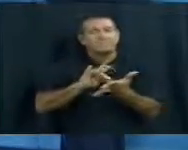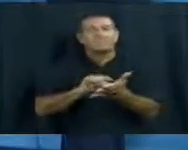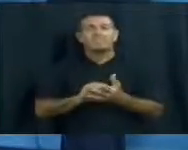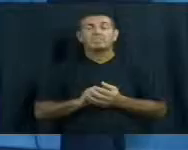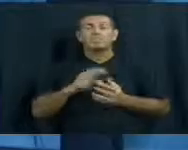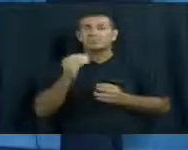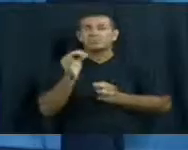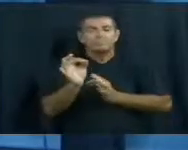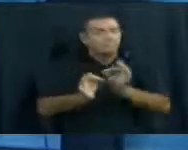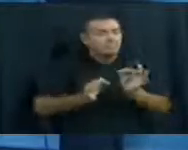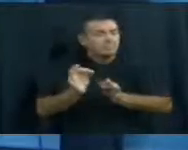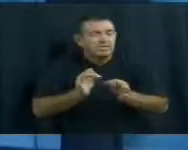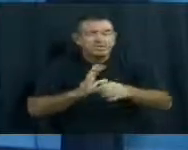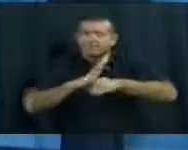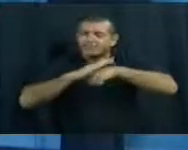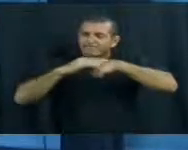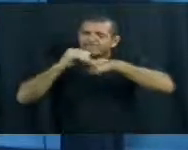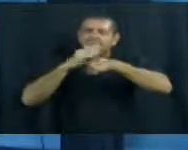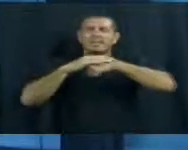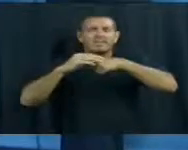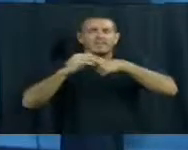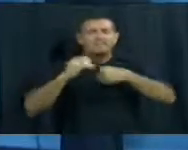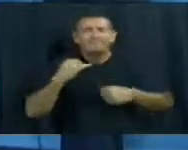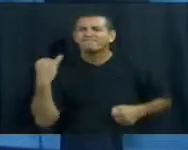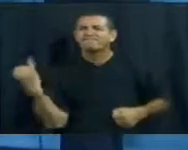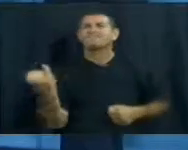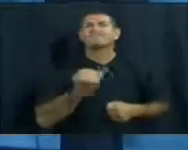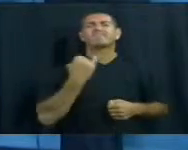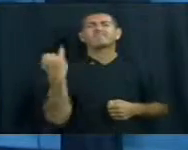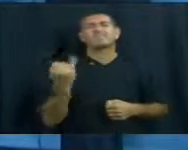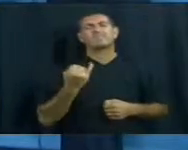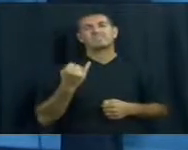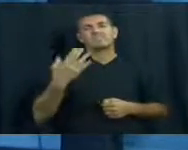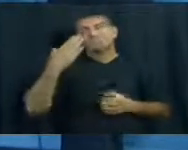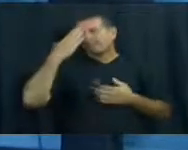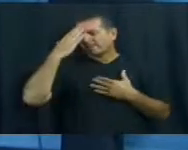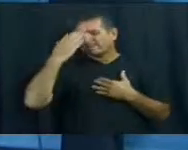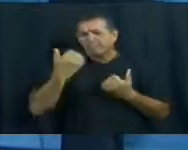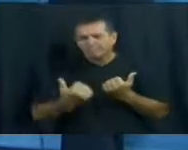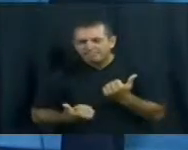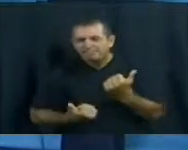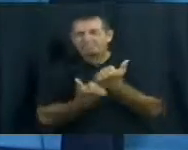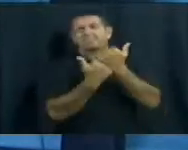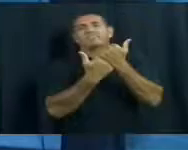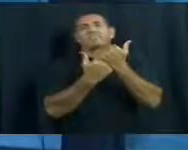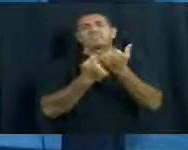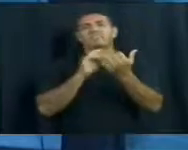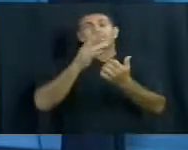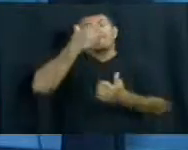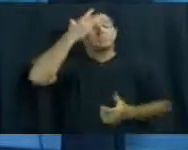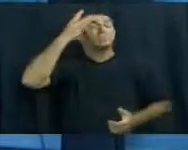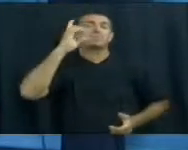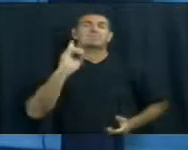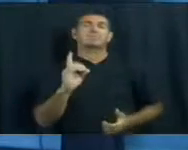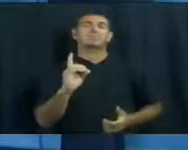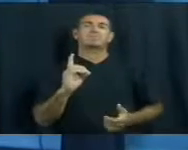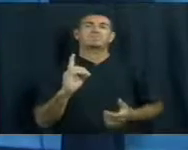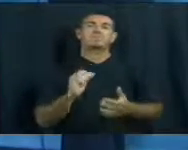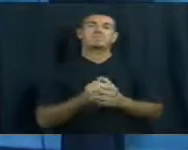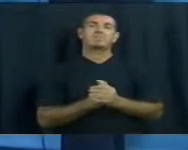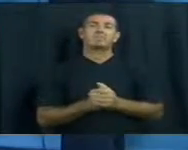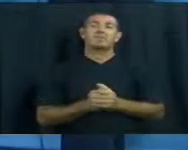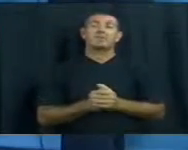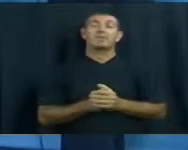com o maior carinho. Mais uma vez, a minha gratidão pelo apoio a nós pessoas com deficiência, né?